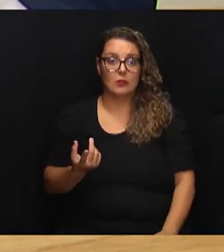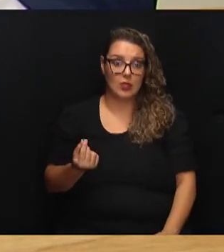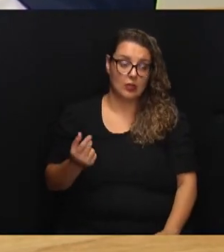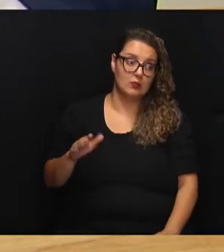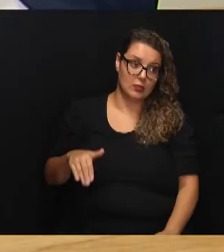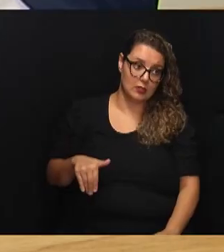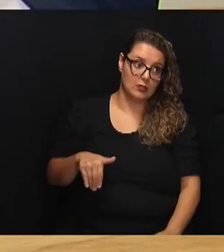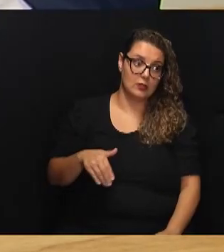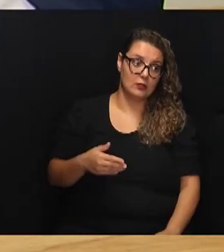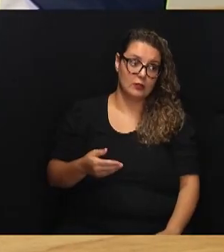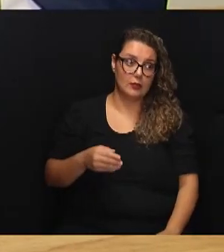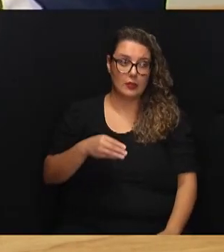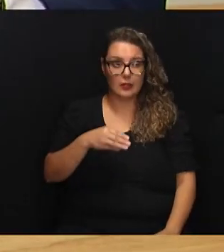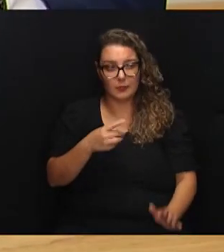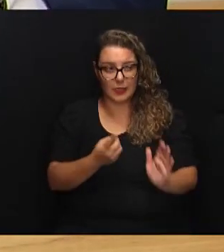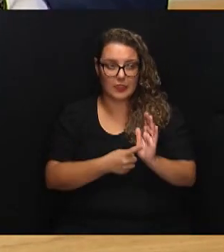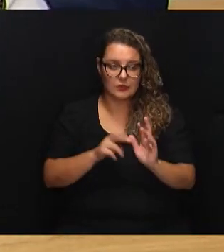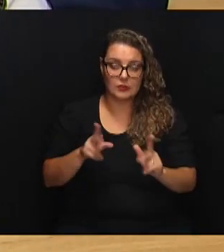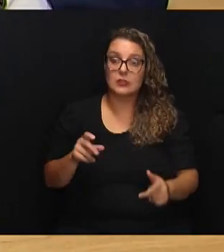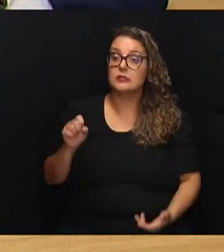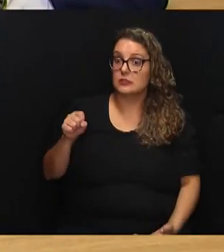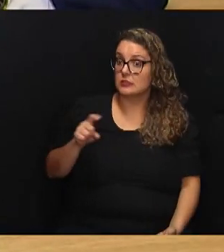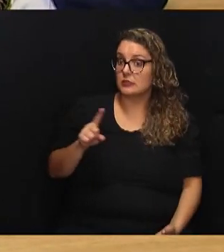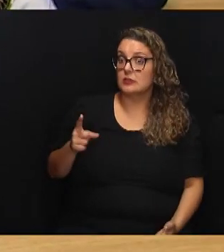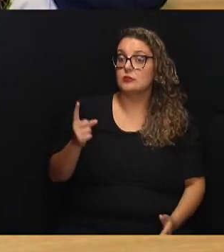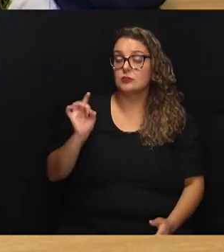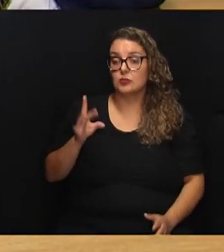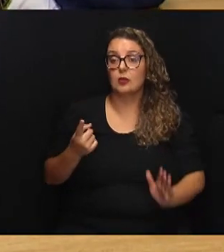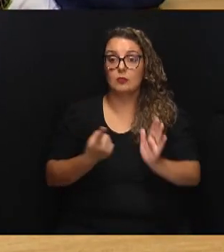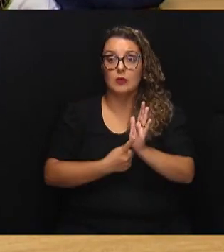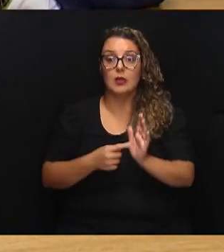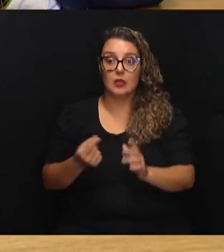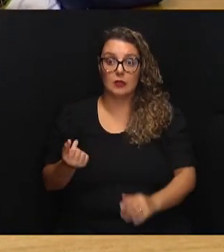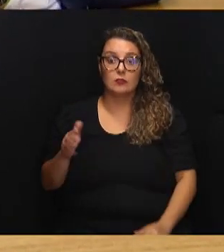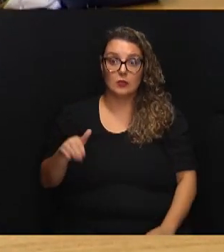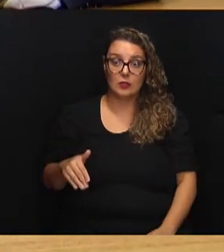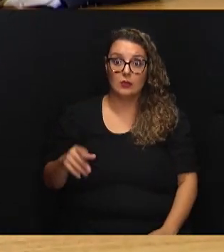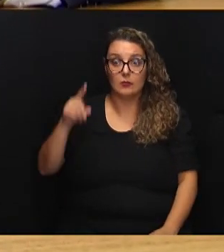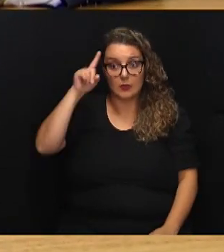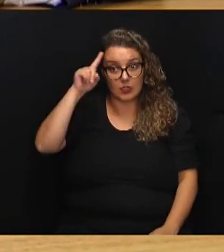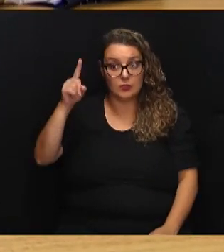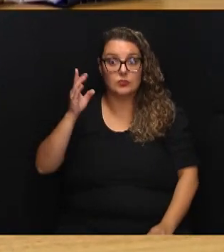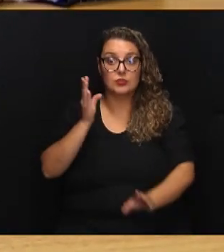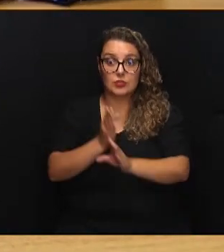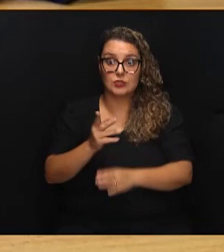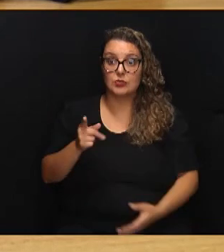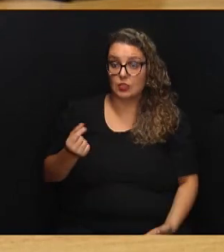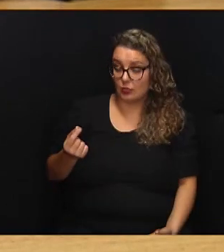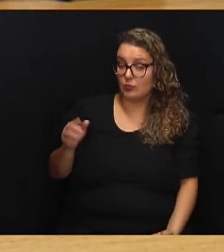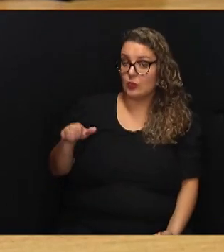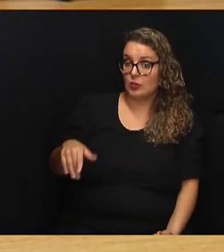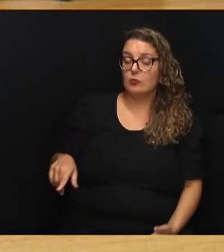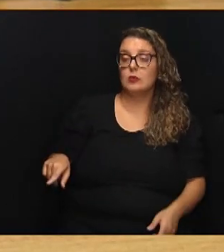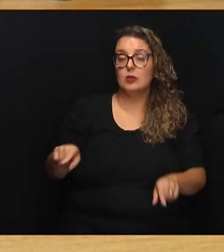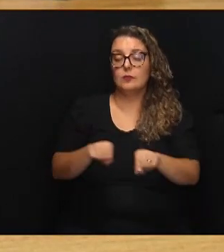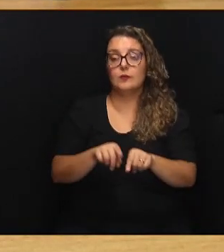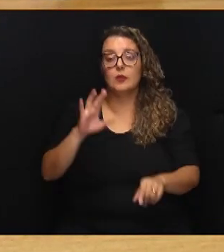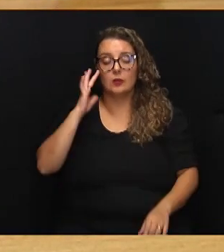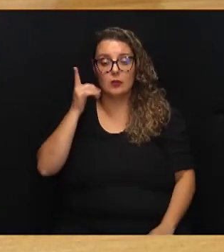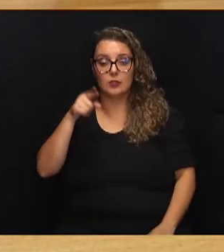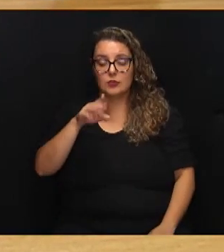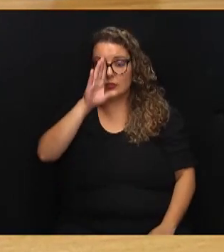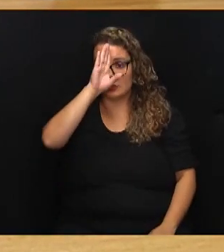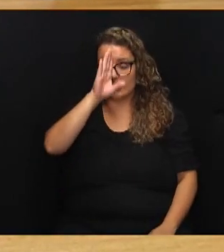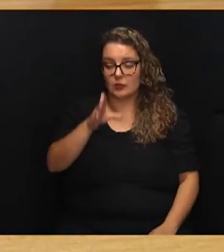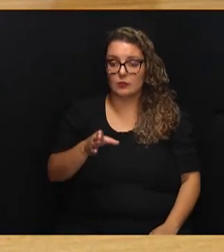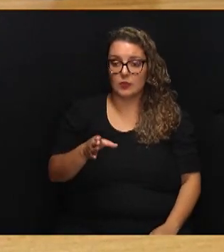baratas também, né? Exato. Não só as marcas mais em conta, mas tentar encontrar esse dia de promoção também. Né? Acho que esse é o principal ponto.